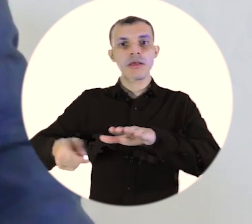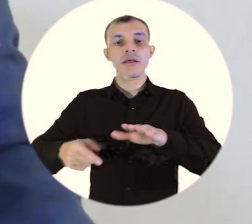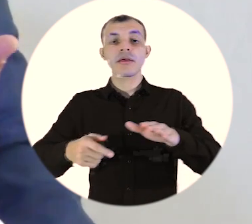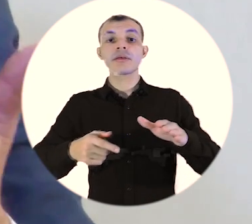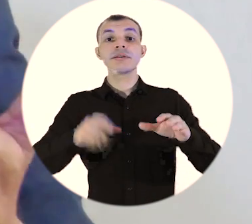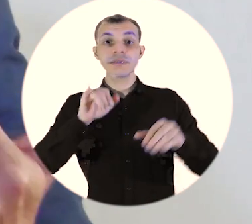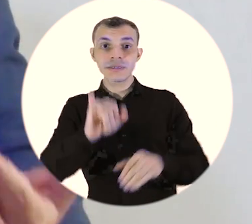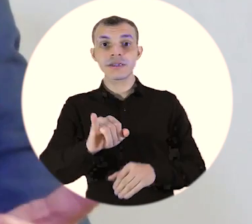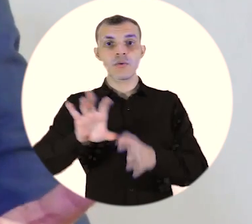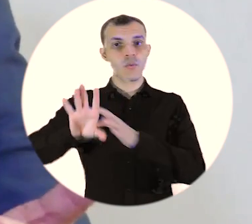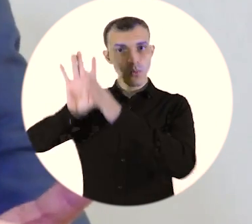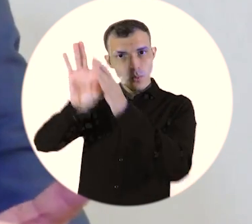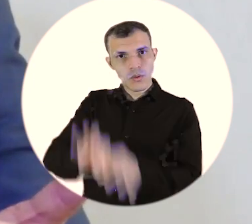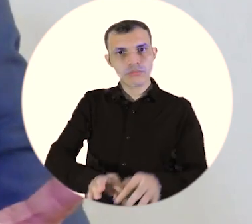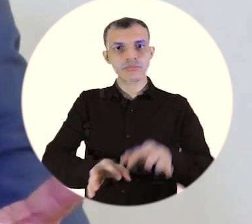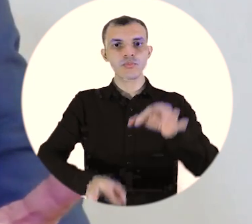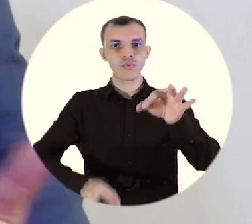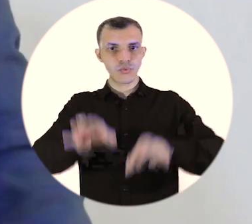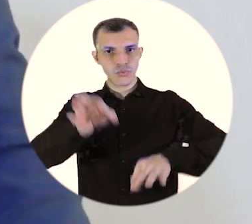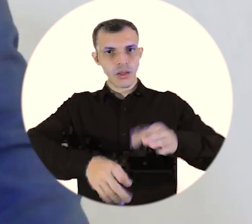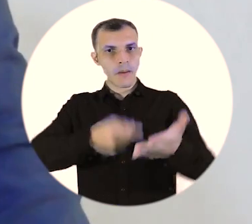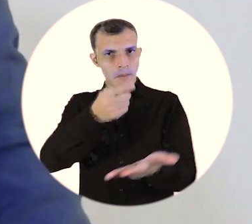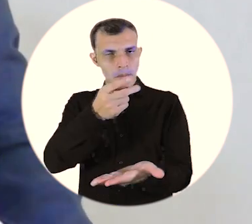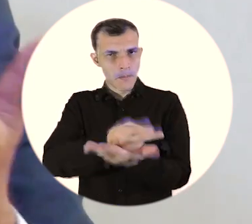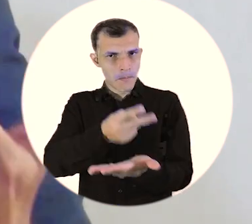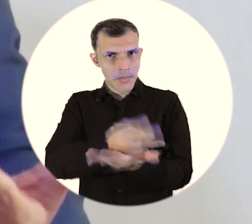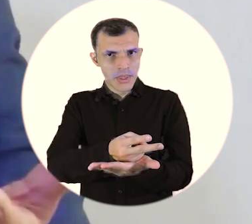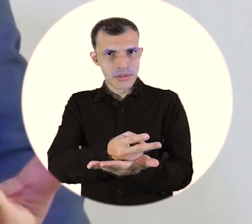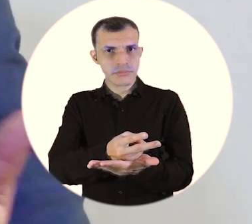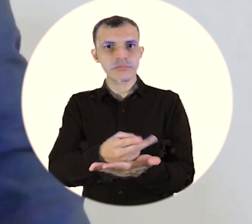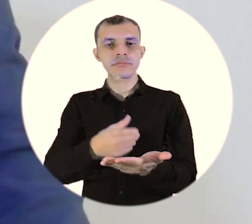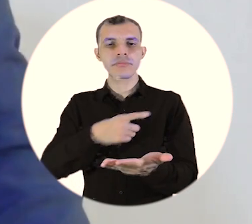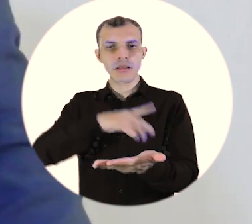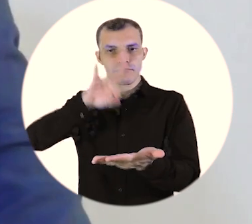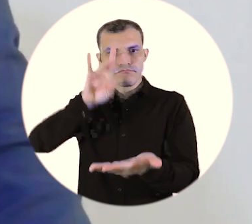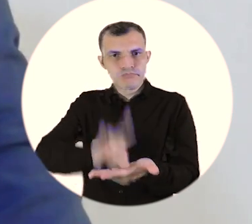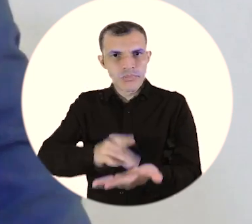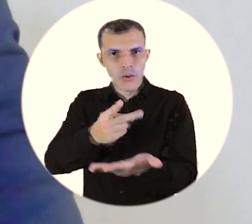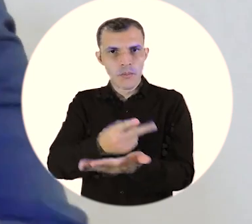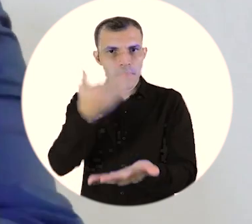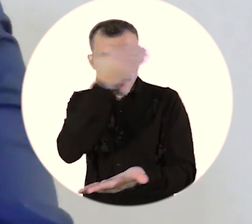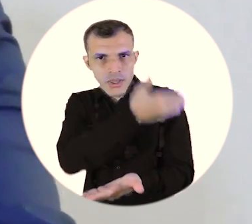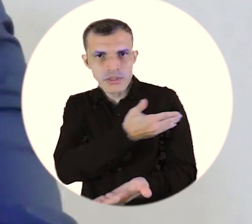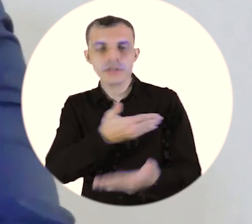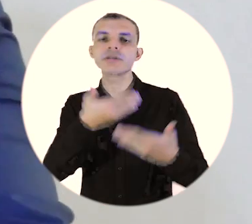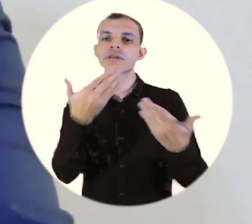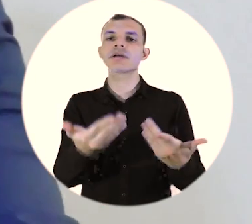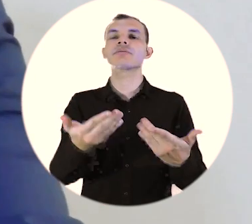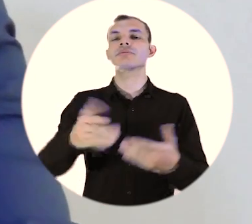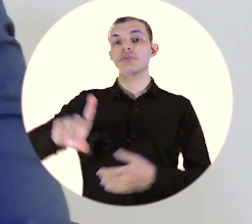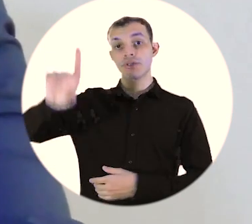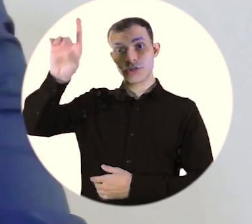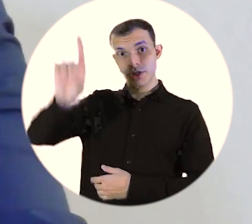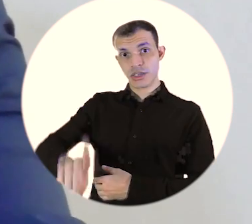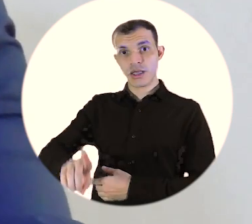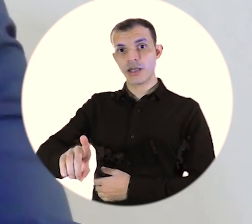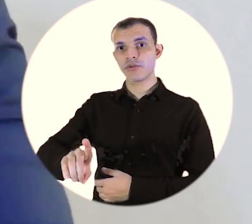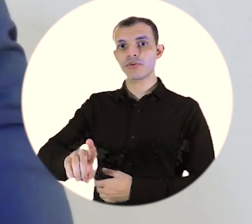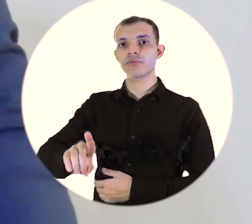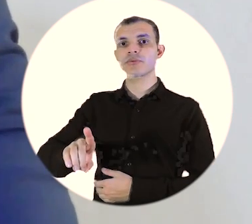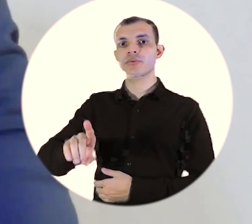se a situação jurídica é a mesma, se os fatos são os mesmos, a aplicação do direito deve ser